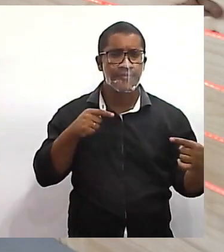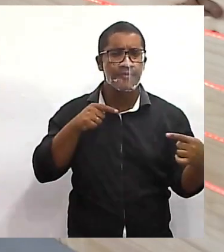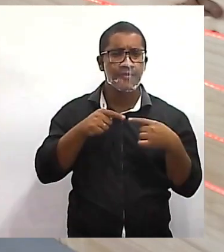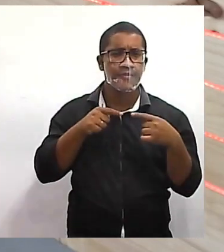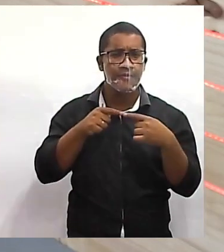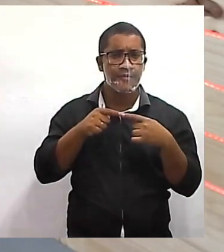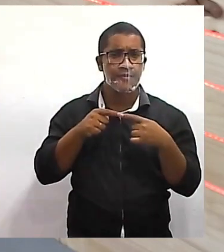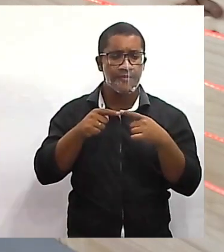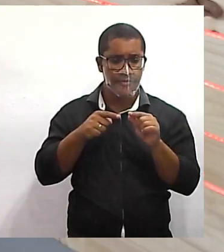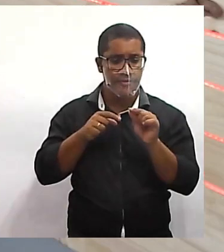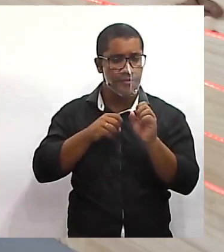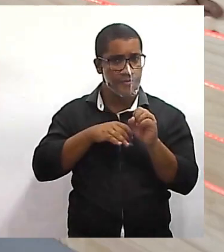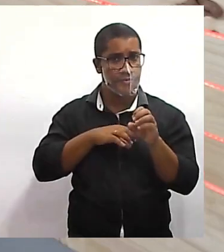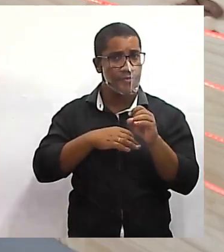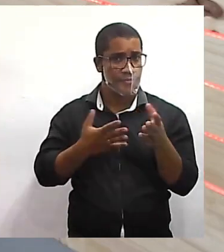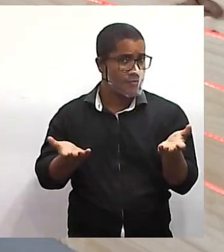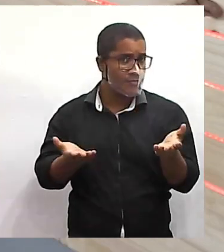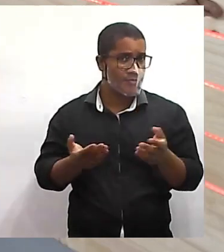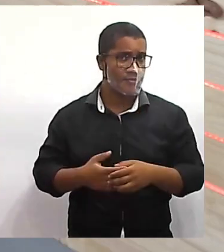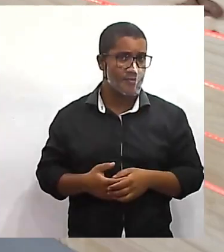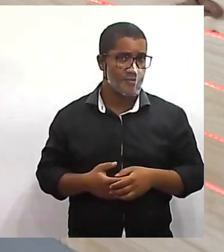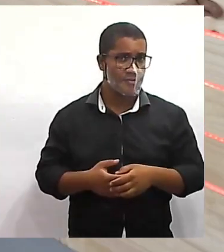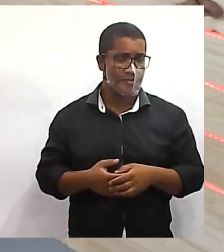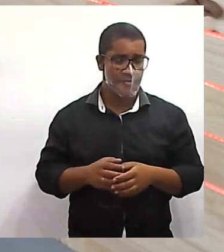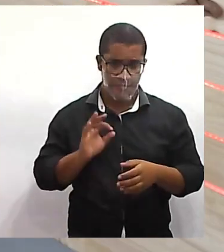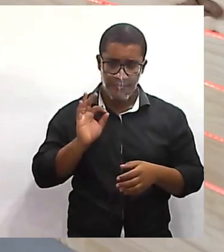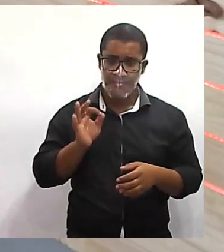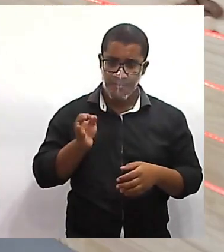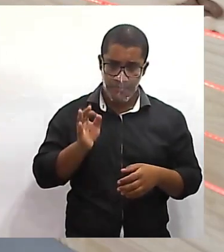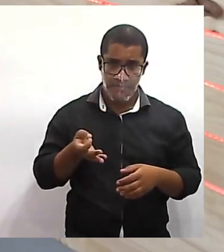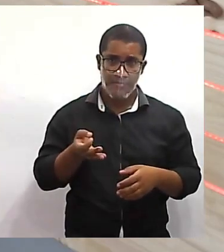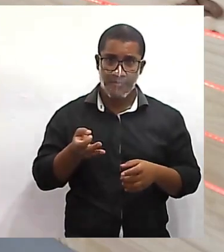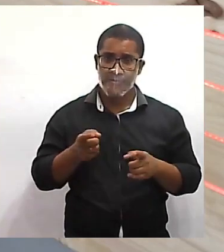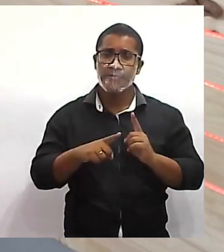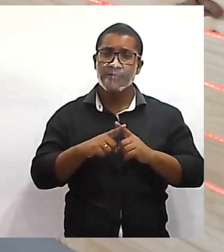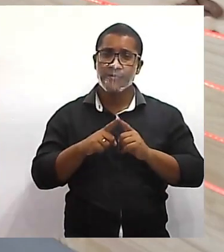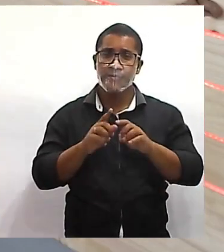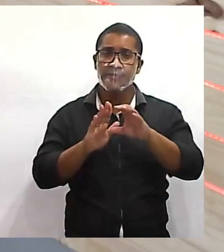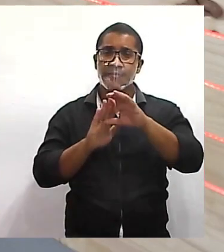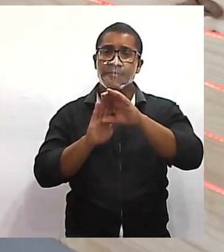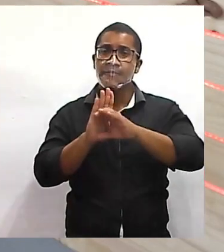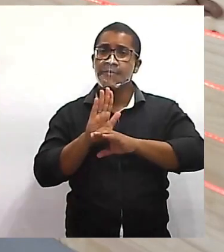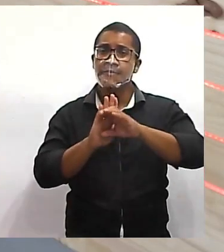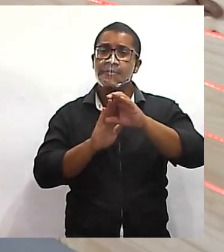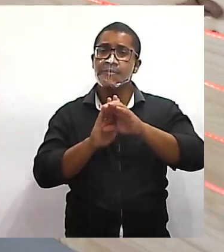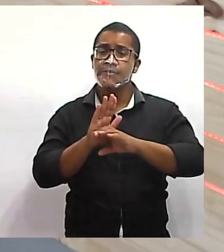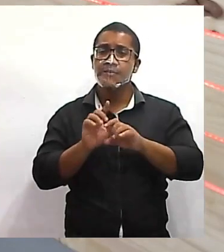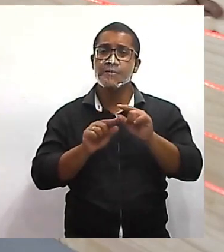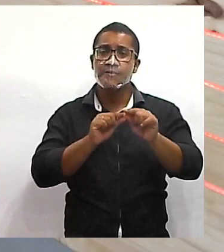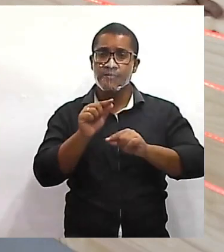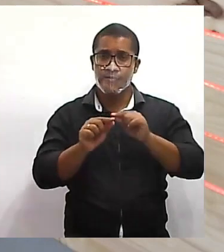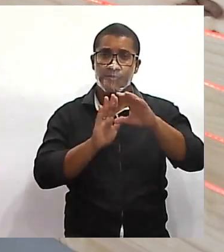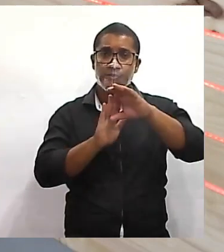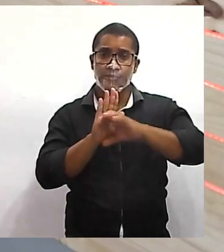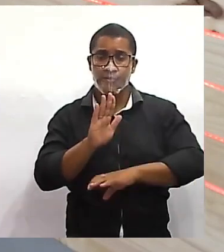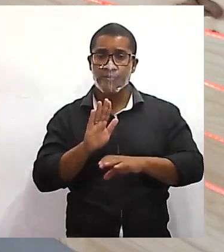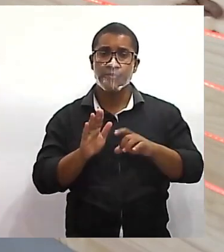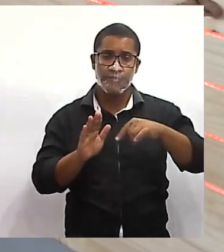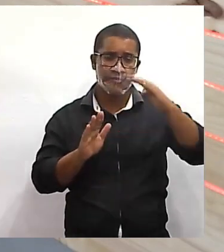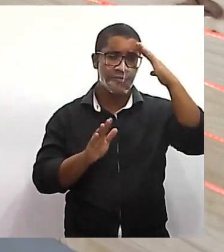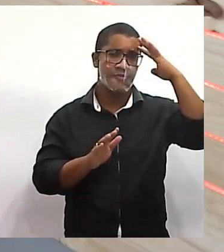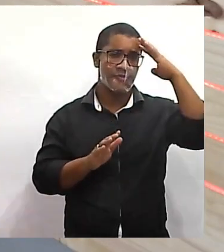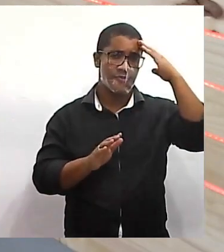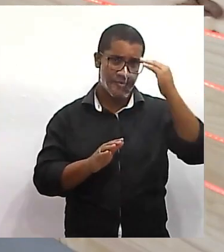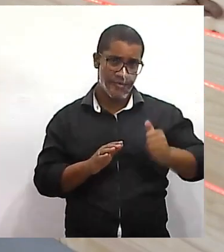com o educacional. Com certeza. Né? Porque o currículo, né, a gente sabe que o currículo ele